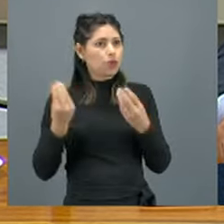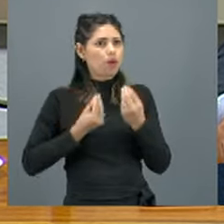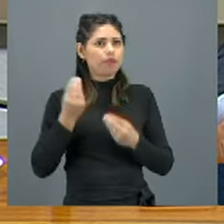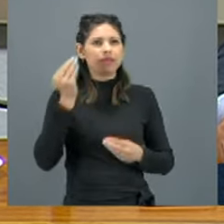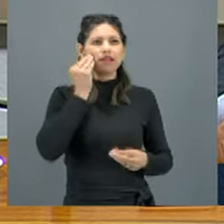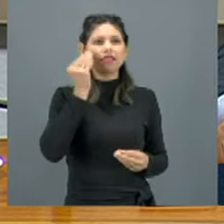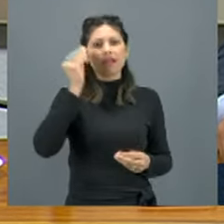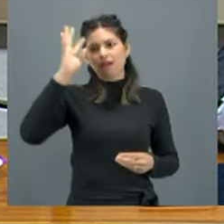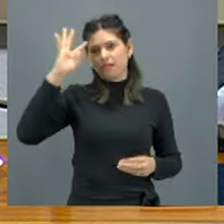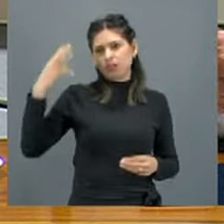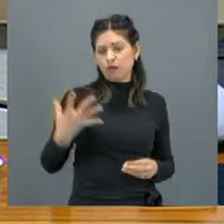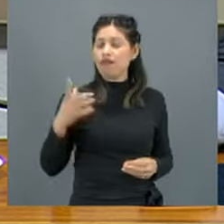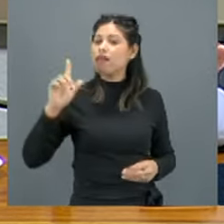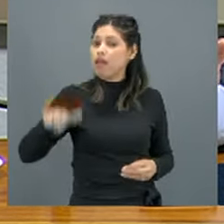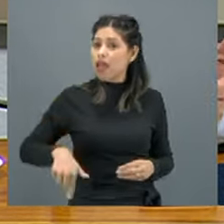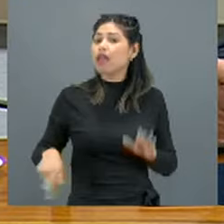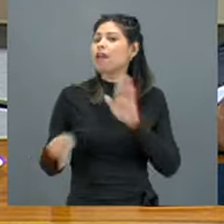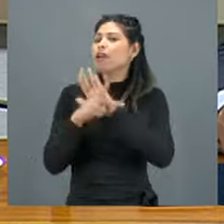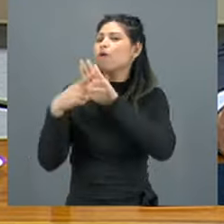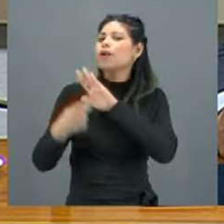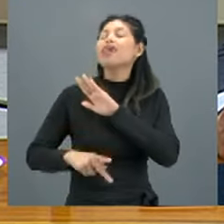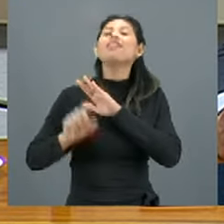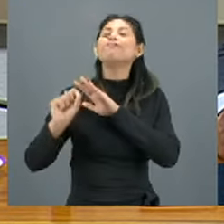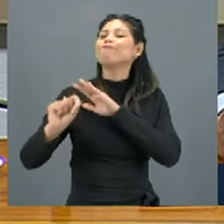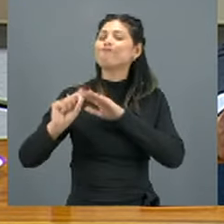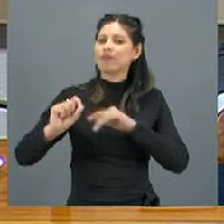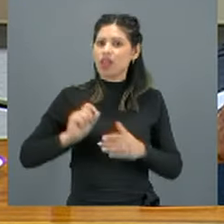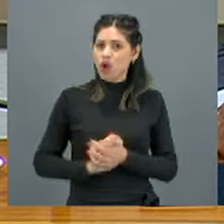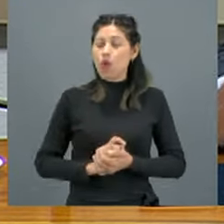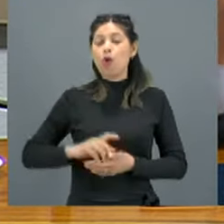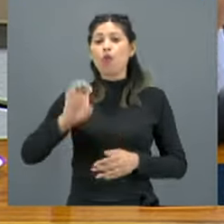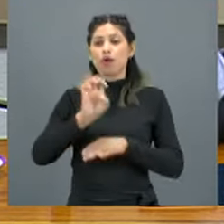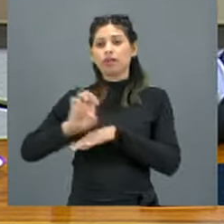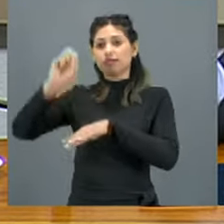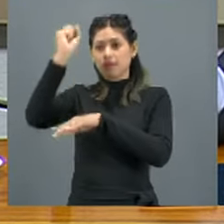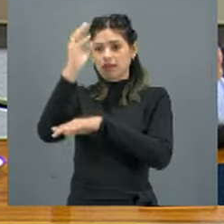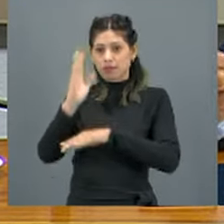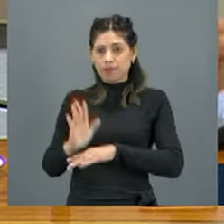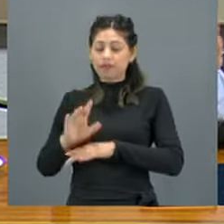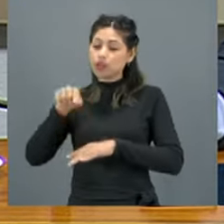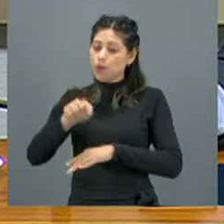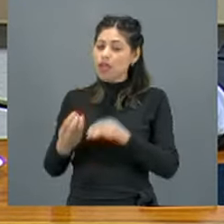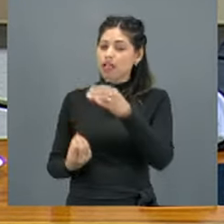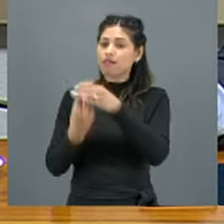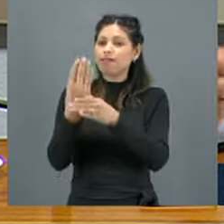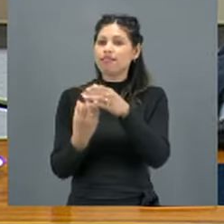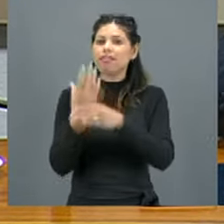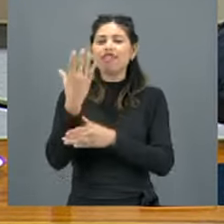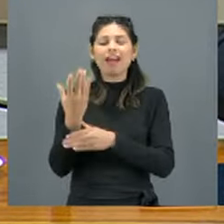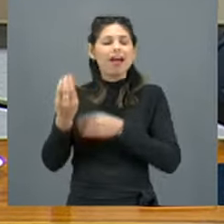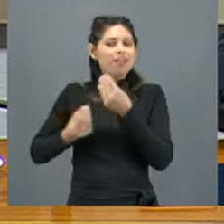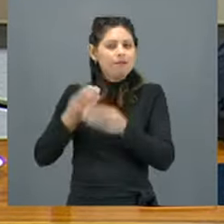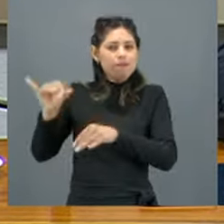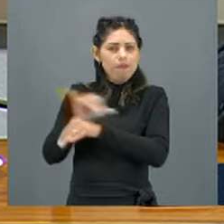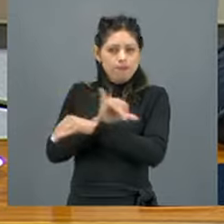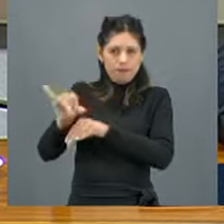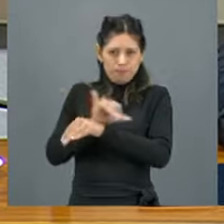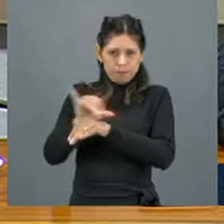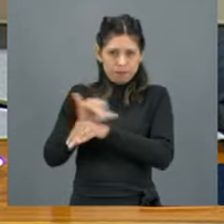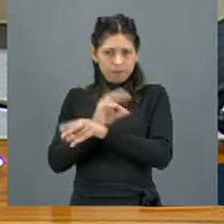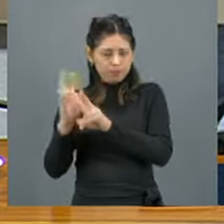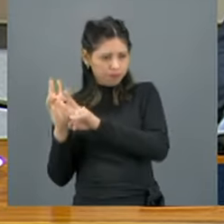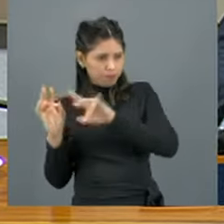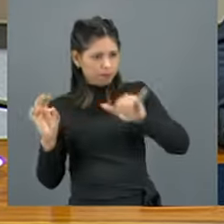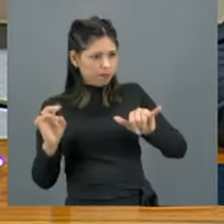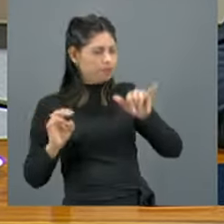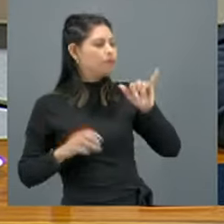ISA, é o Estado brasileiro. Eles criam a reserva, criam um problema e a solução eles mandam que o Estado brasileiro é que tem que resolver.